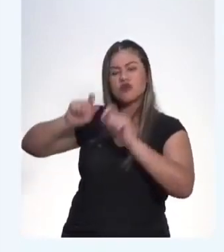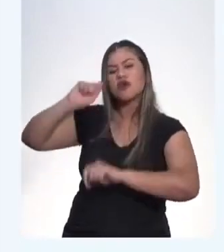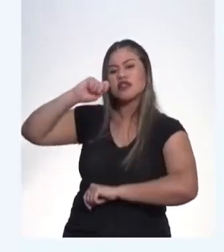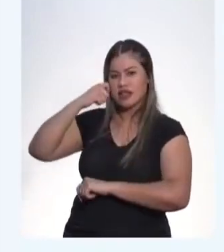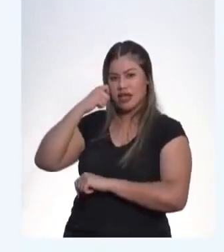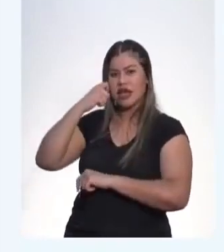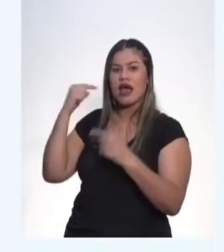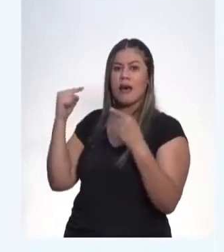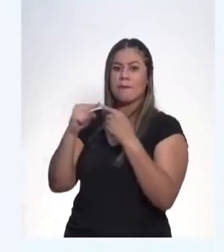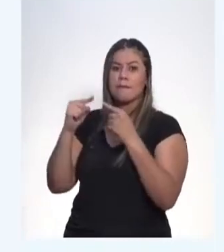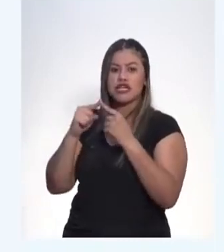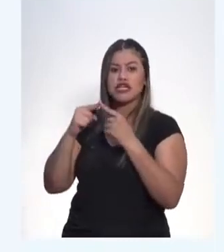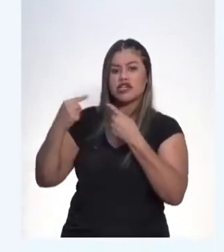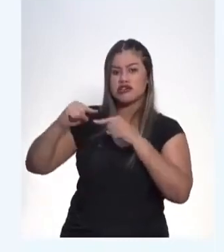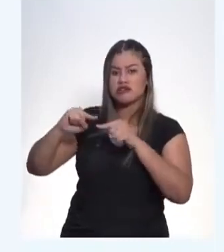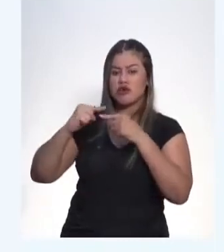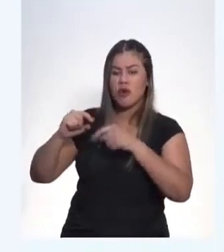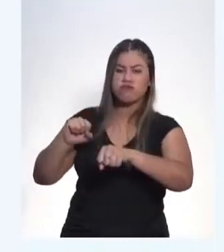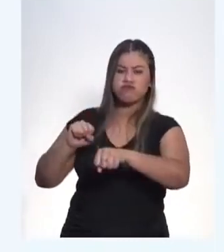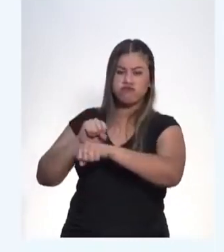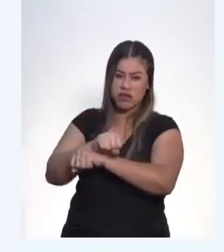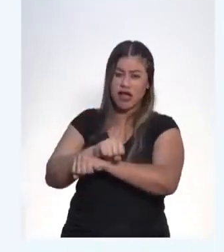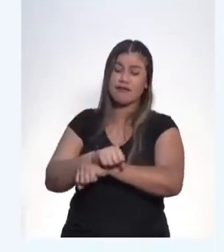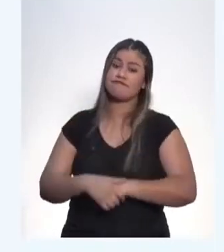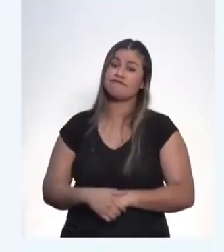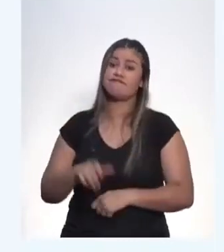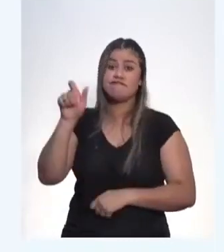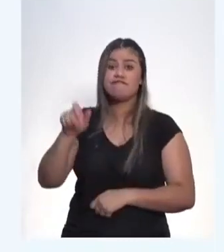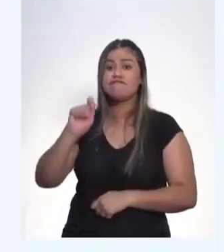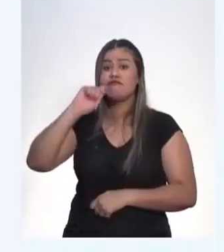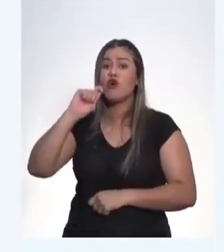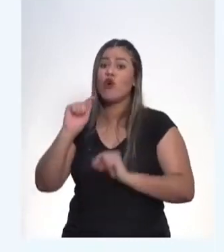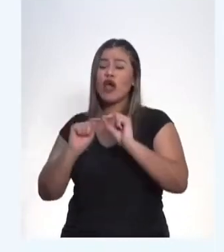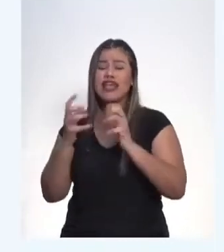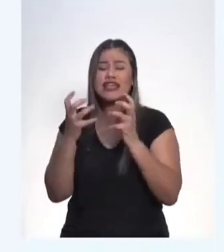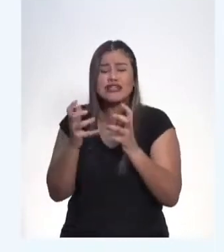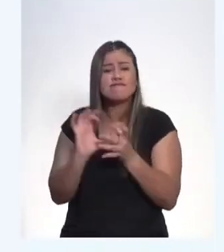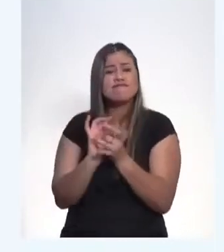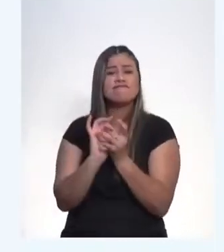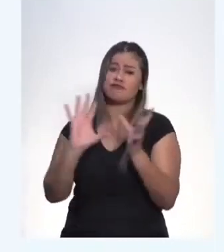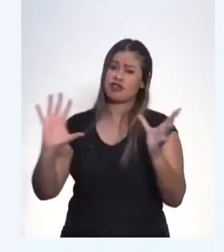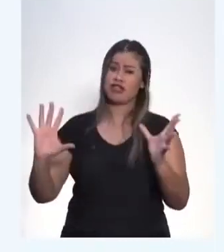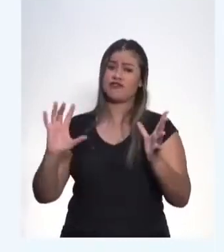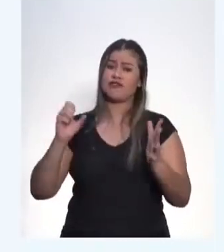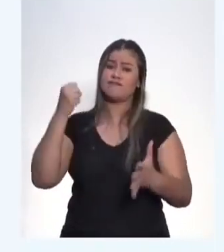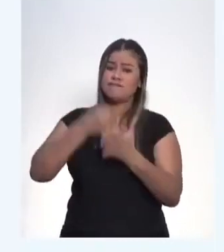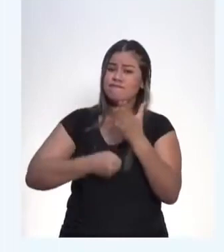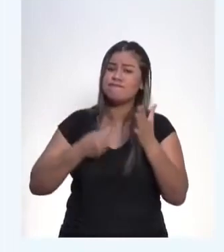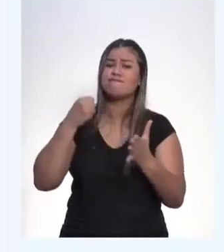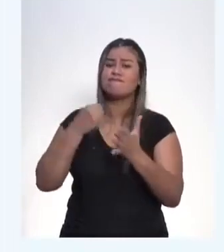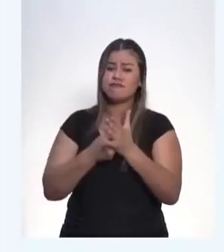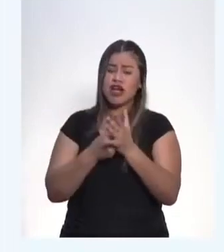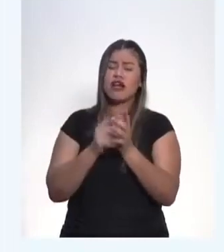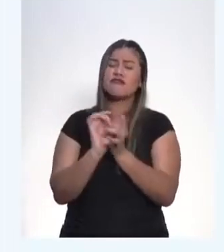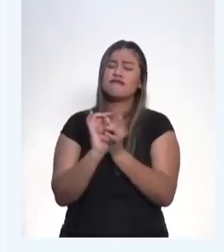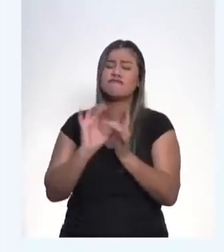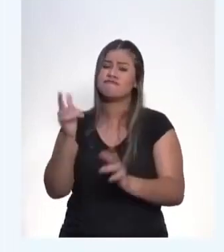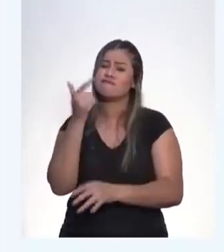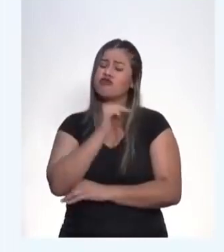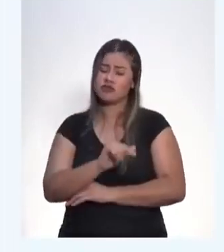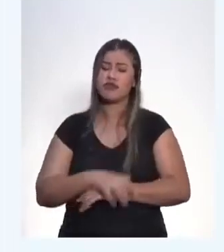lutam contra o sistema escravista. Esses negros estavam em busca da liberdade, estavam tentando lutar para a